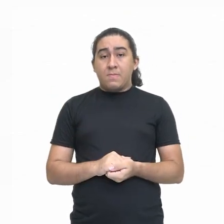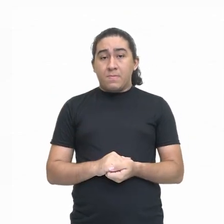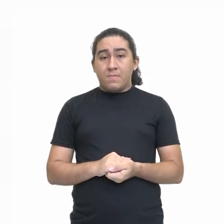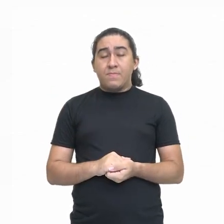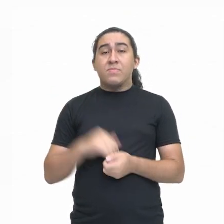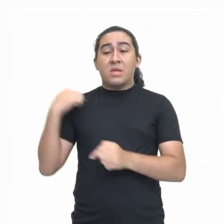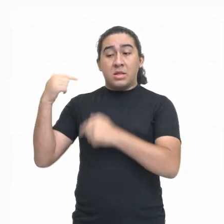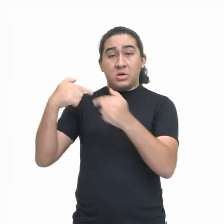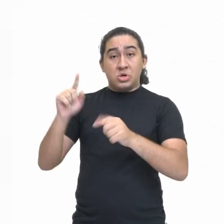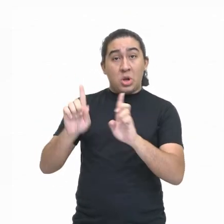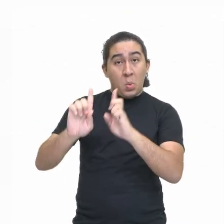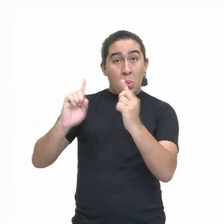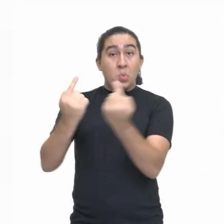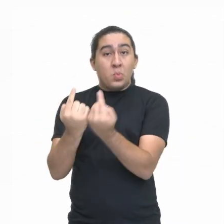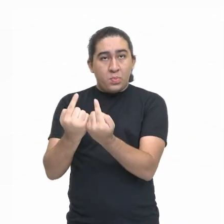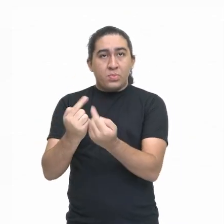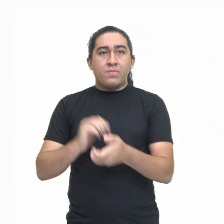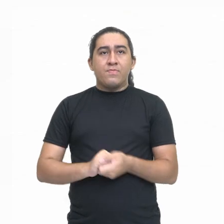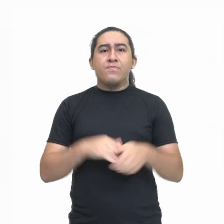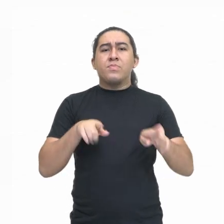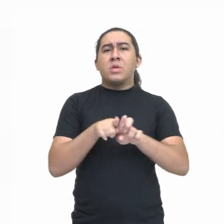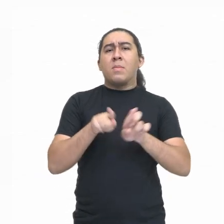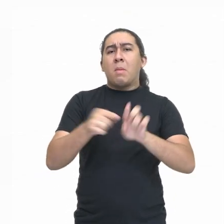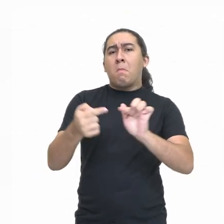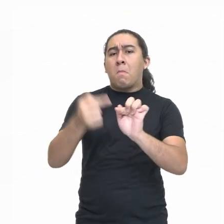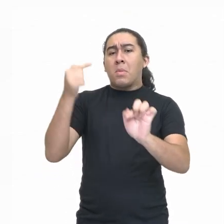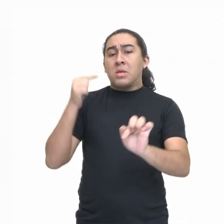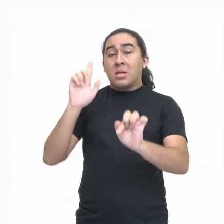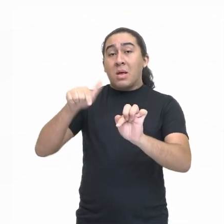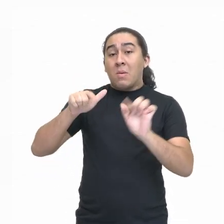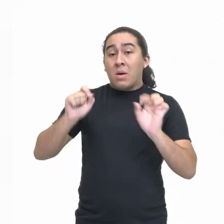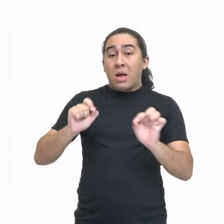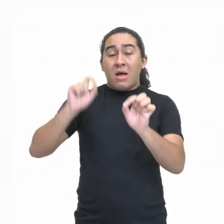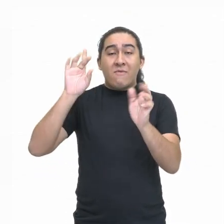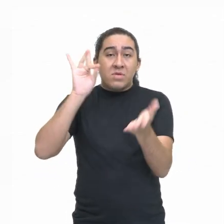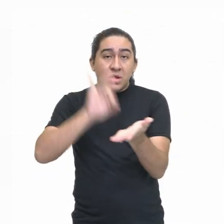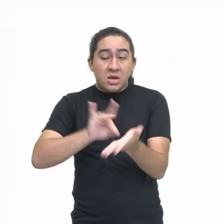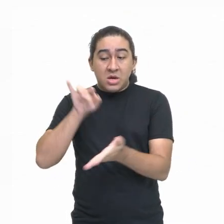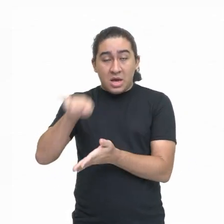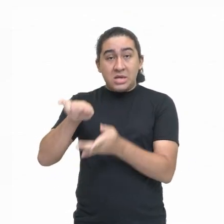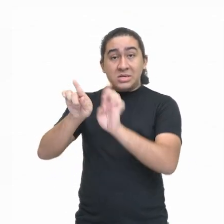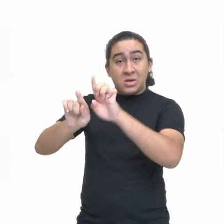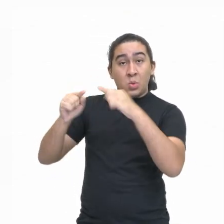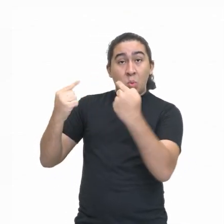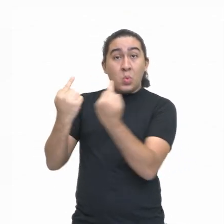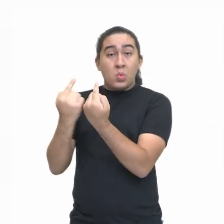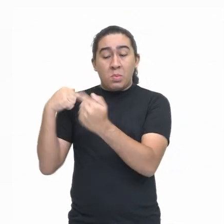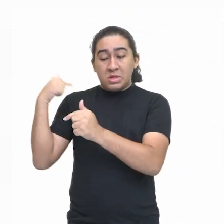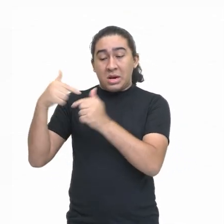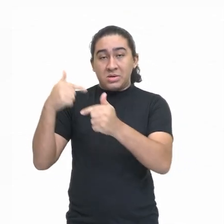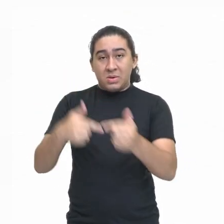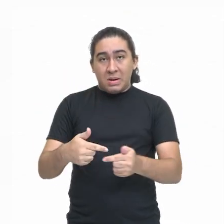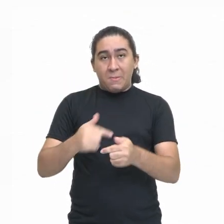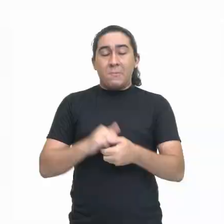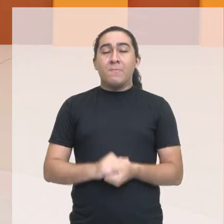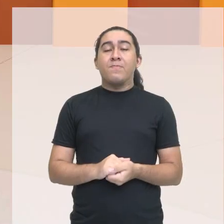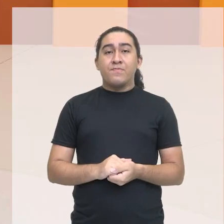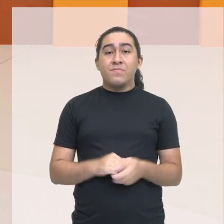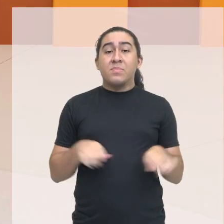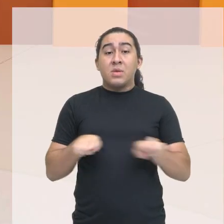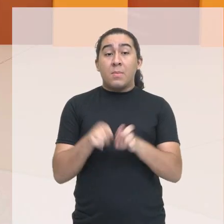chinesa ficou marcada pela existência justamente dessas dinastias, tá bom? E vamos